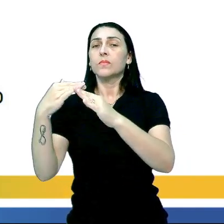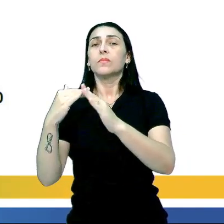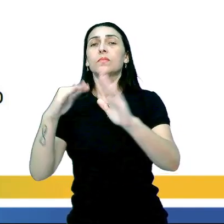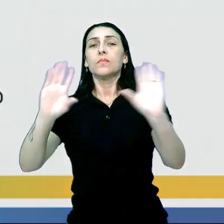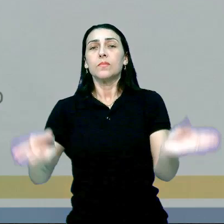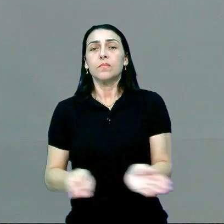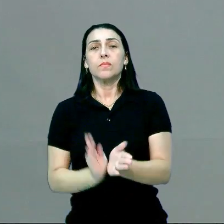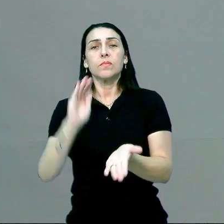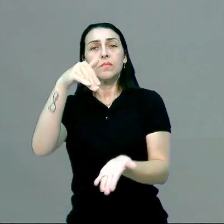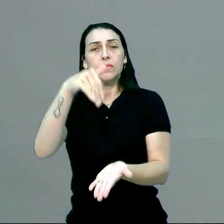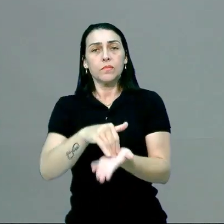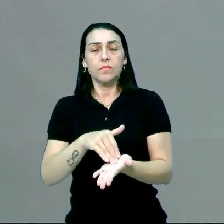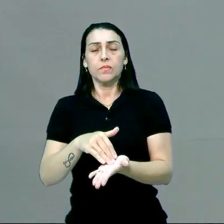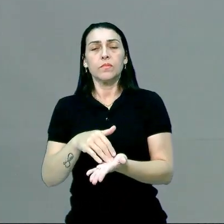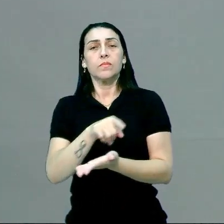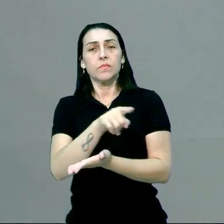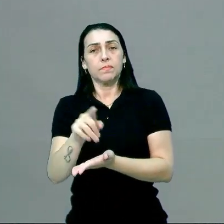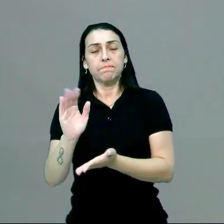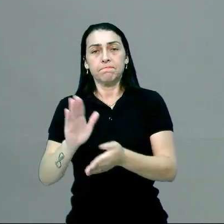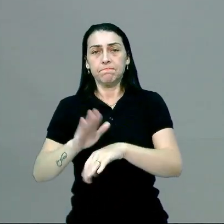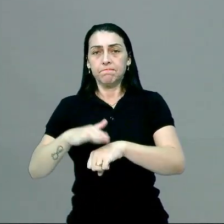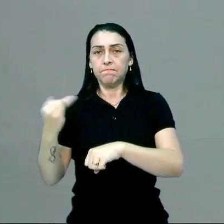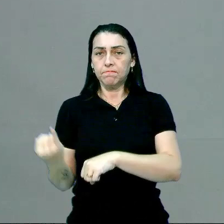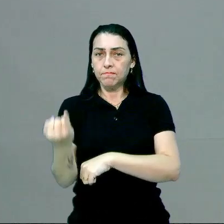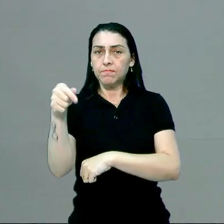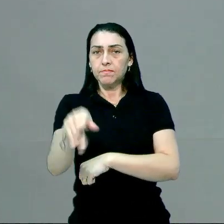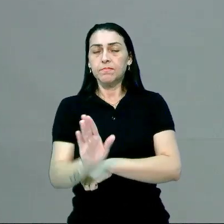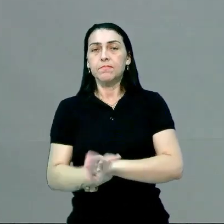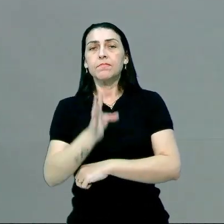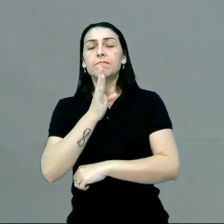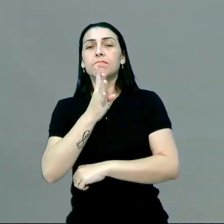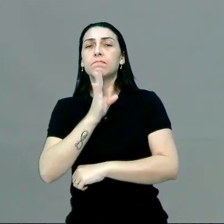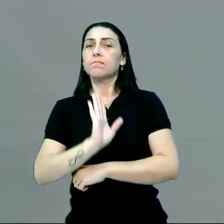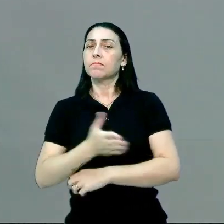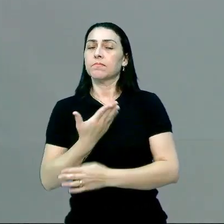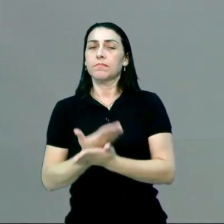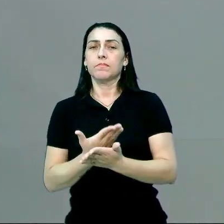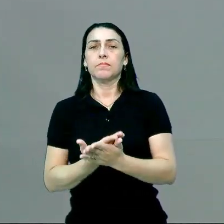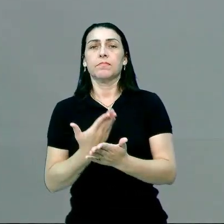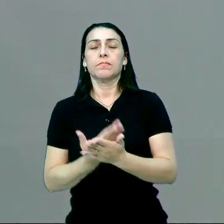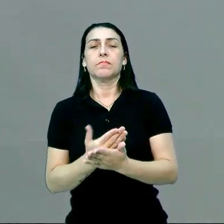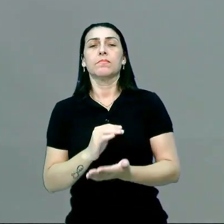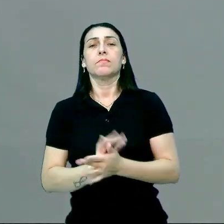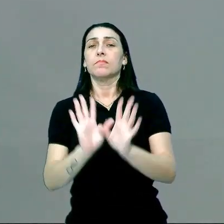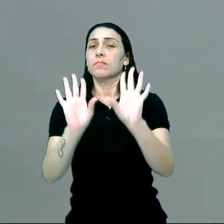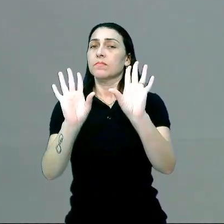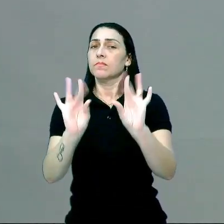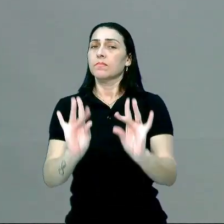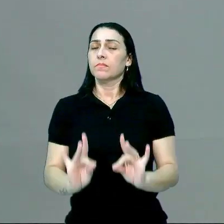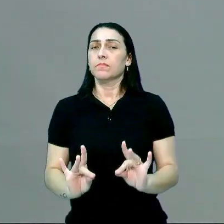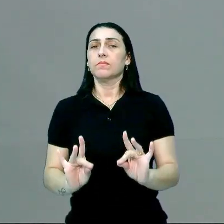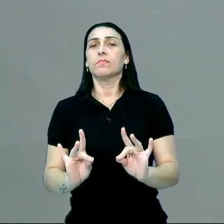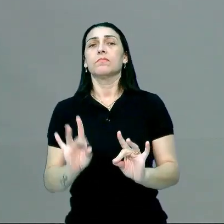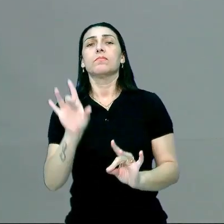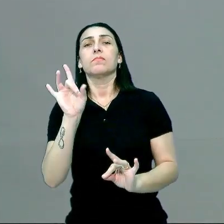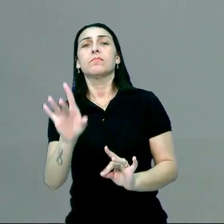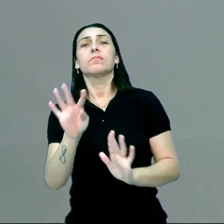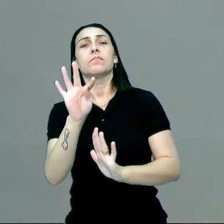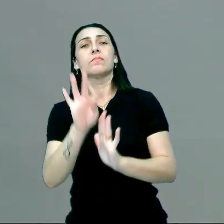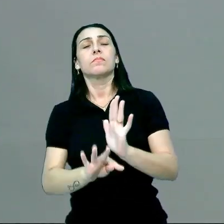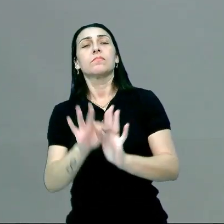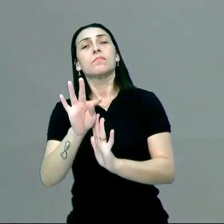e conclusão, que eu acho que é a parte mais importante, vocês já conhecem, nós já estudamos de forma detalhada. Só que os